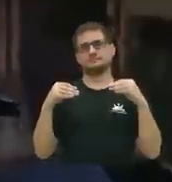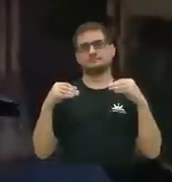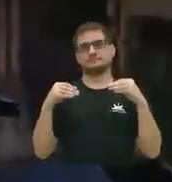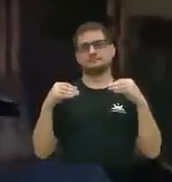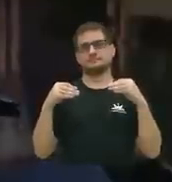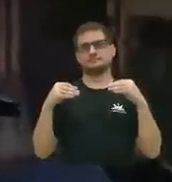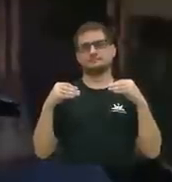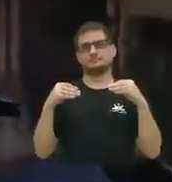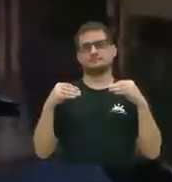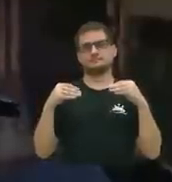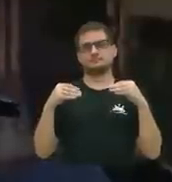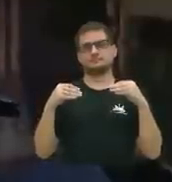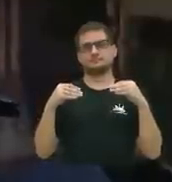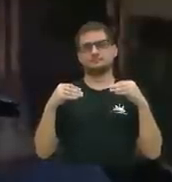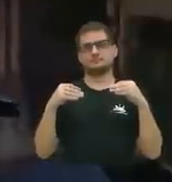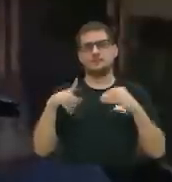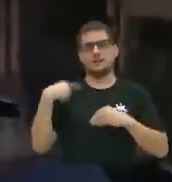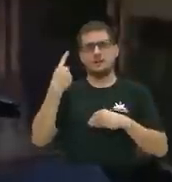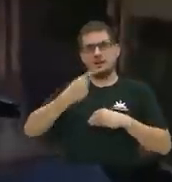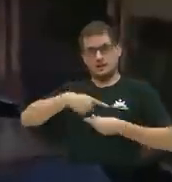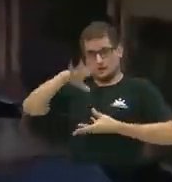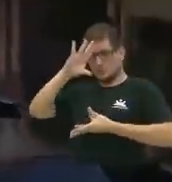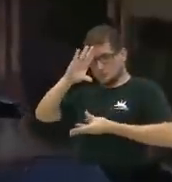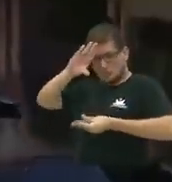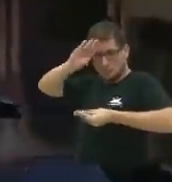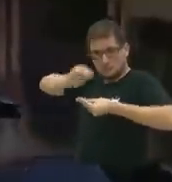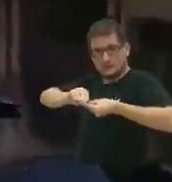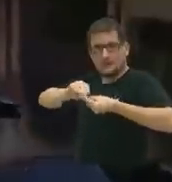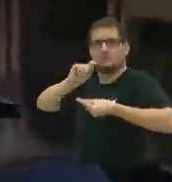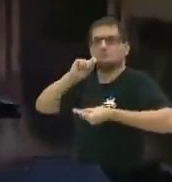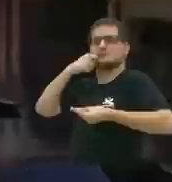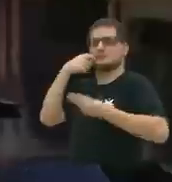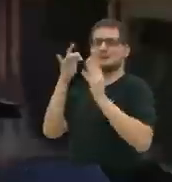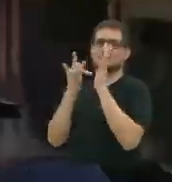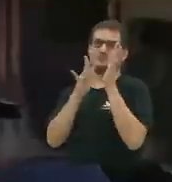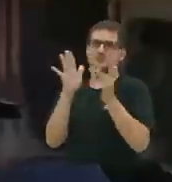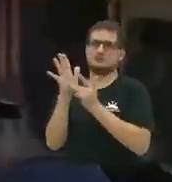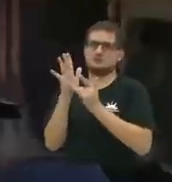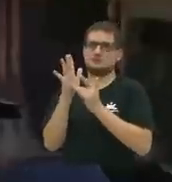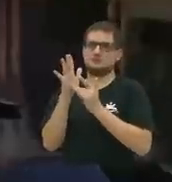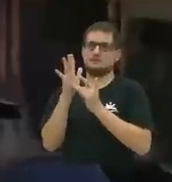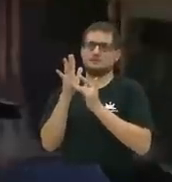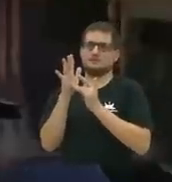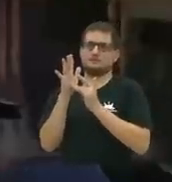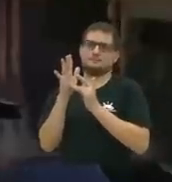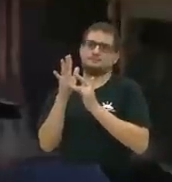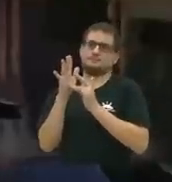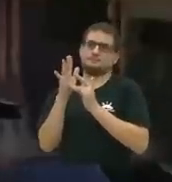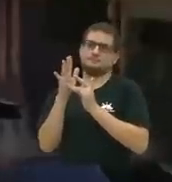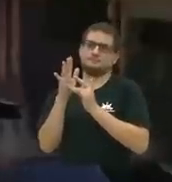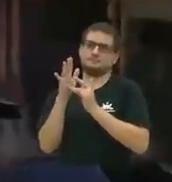é mergulhar no mistério de Jesus Cristo. Não, não, jamais